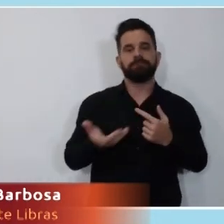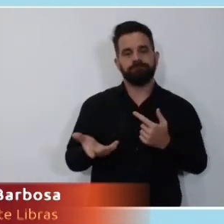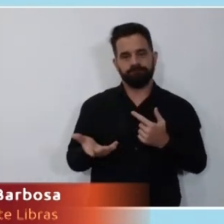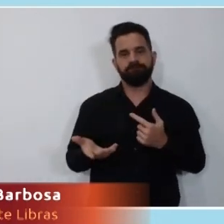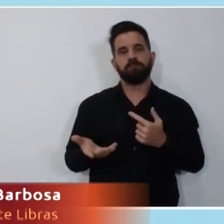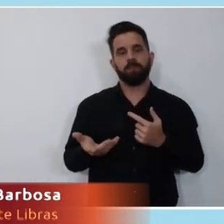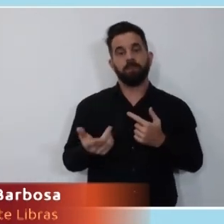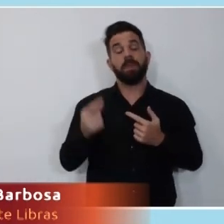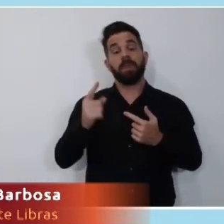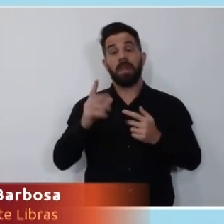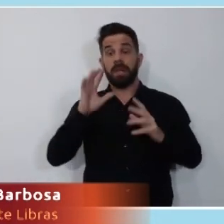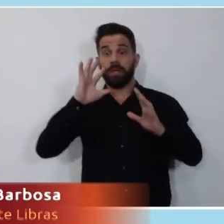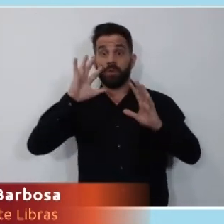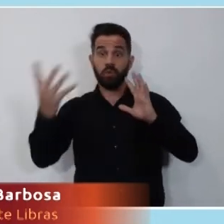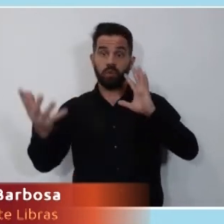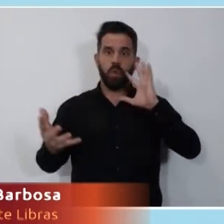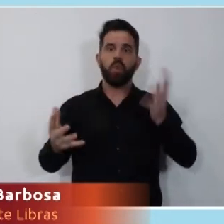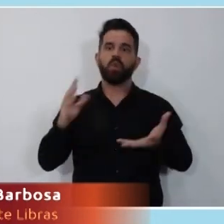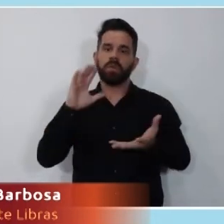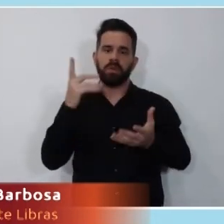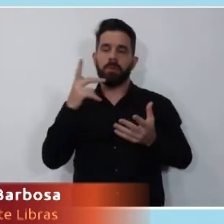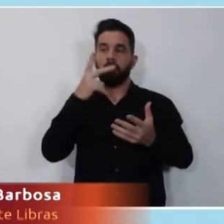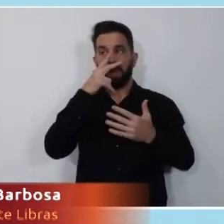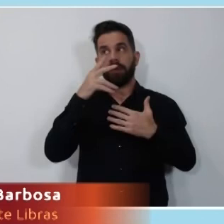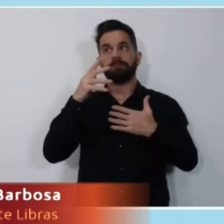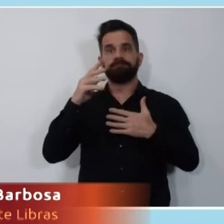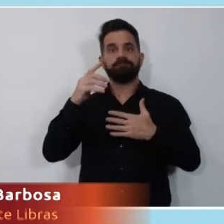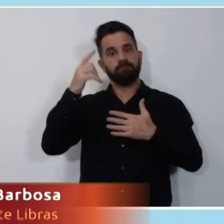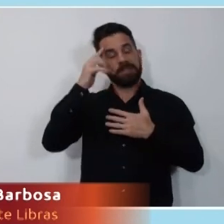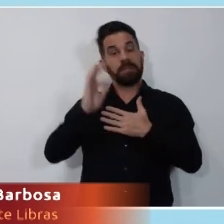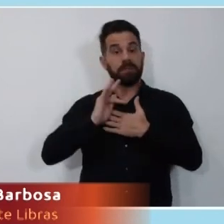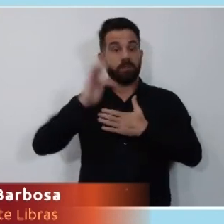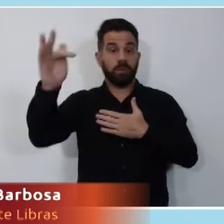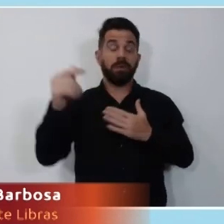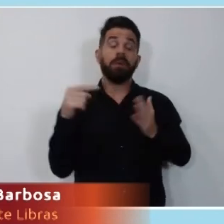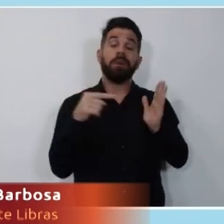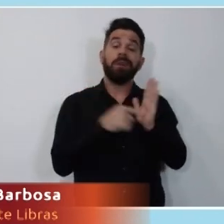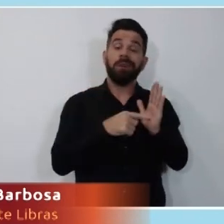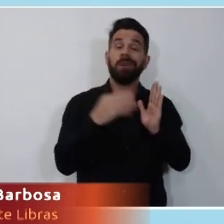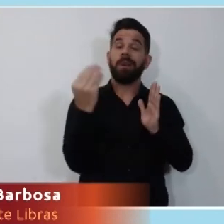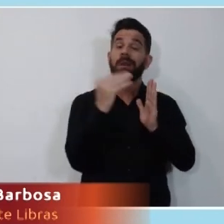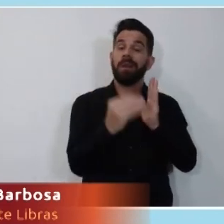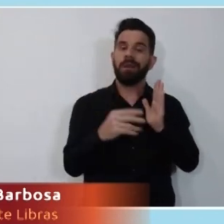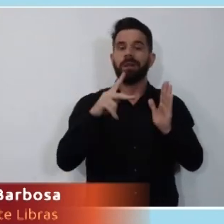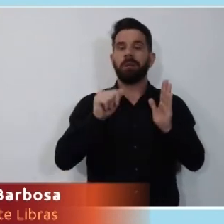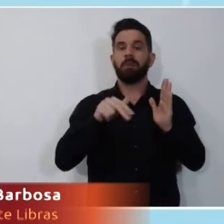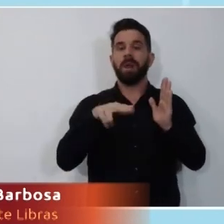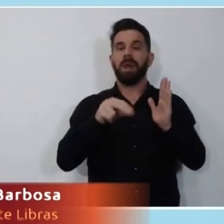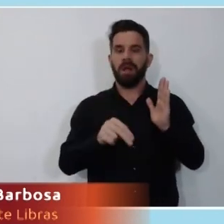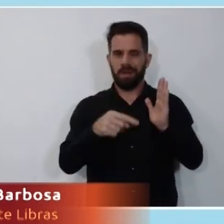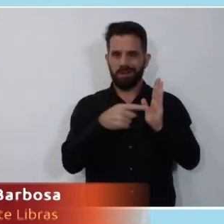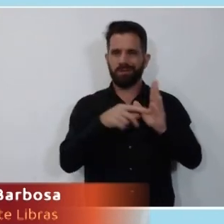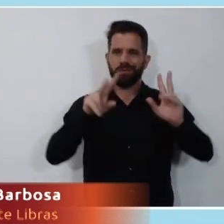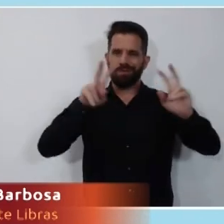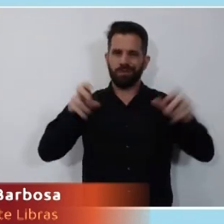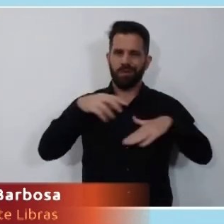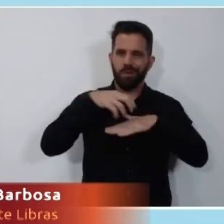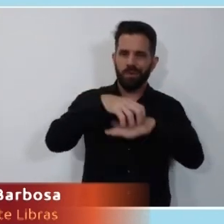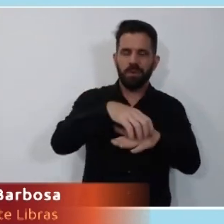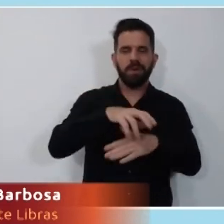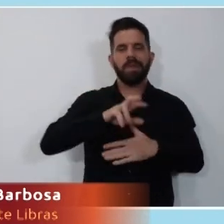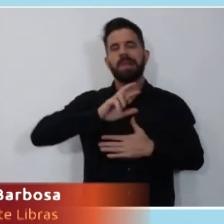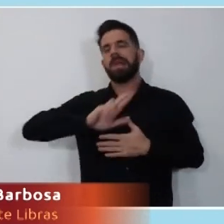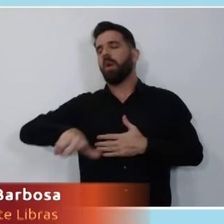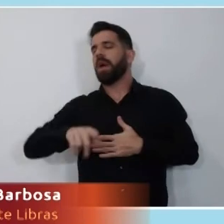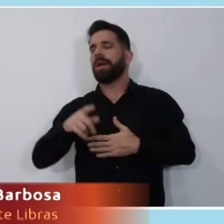são soluções amplas. Eu estou dizendo isso para mostrar que o plano de mobilidade, ele não vai ser especificamente só sobre